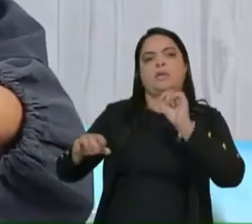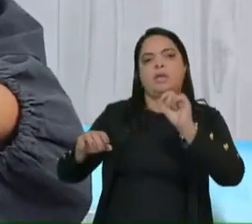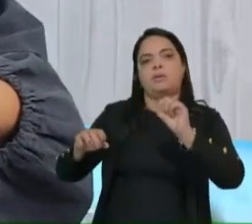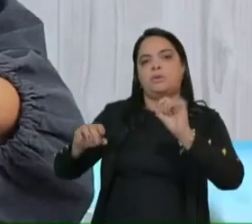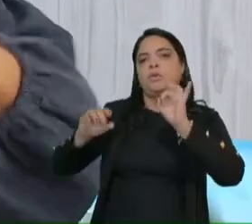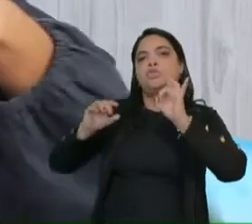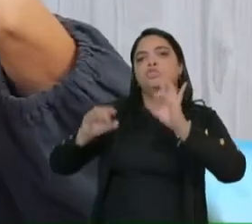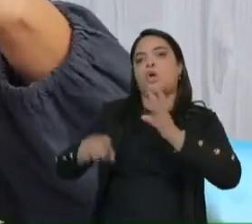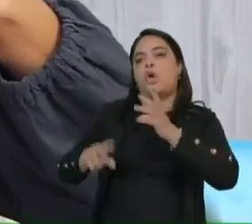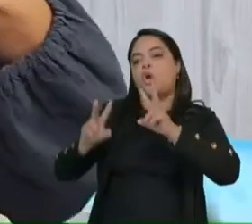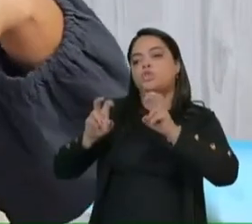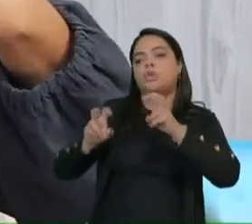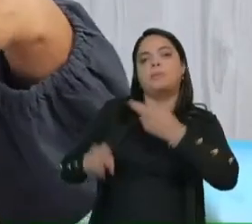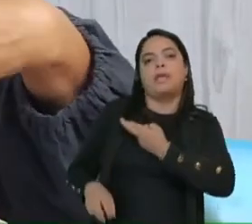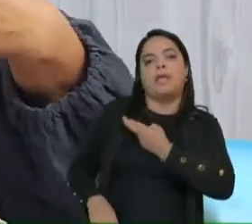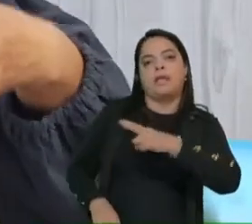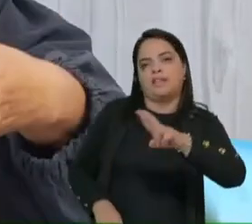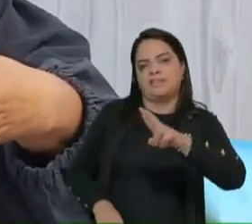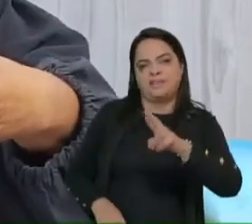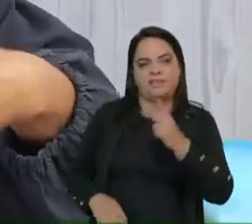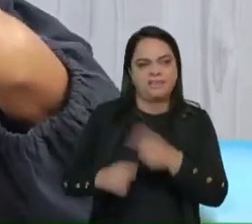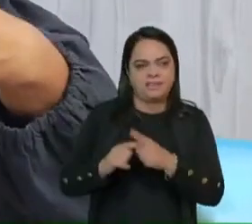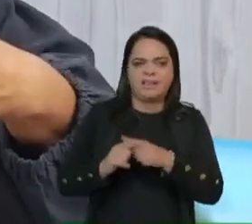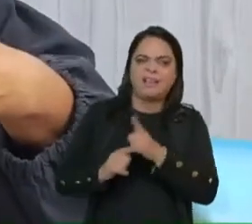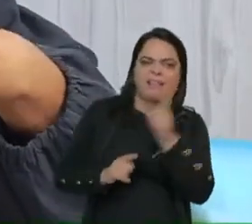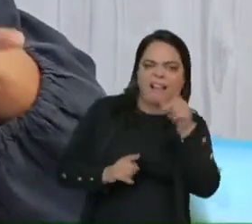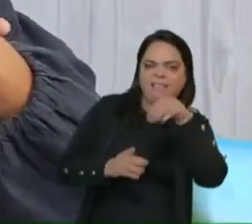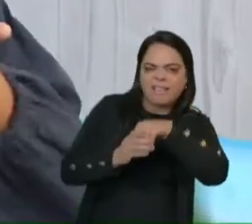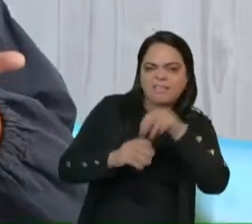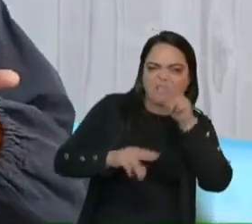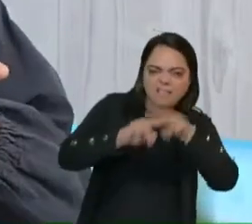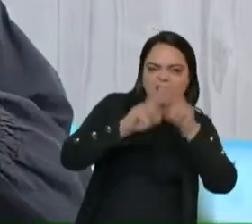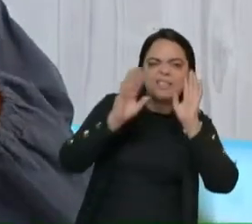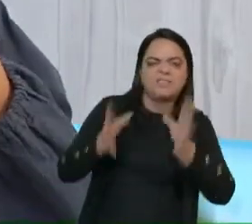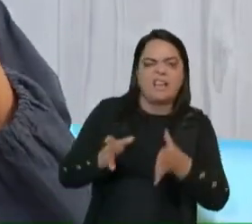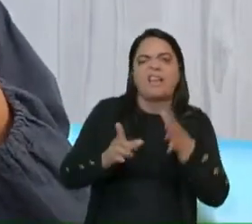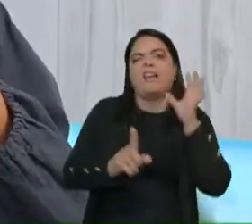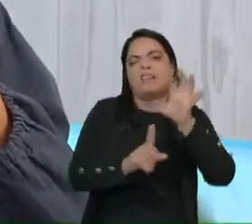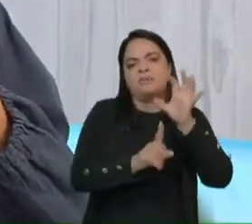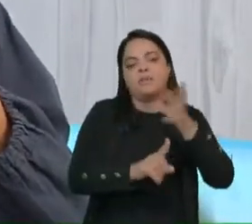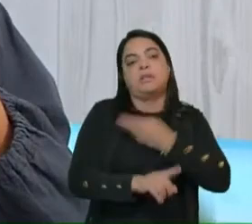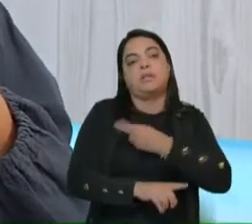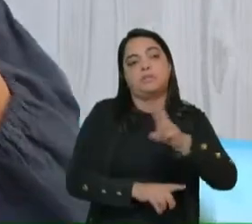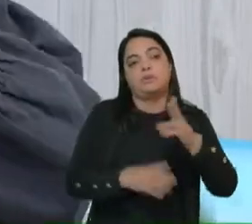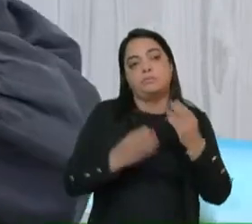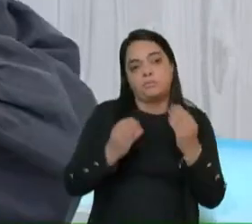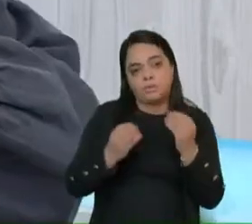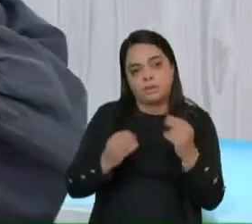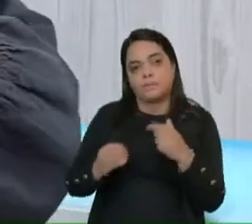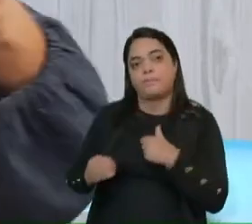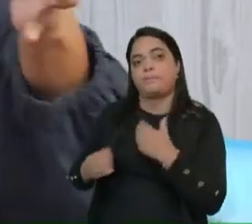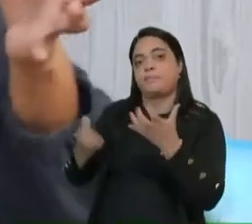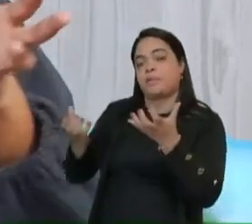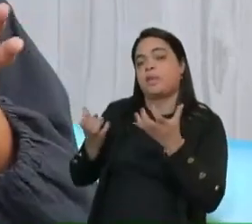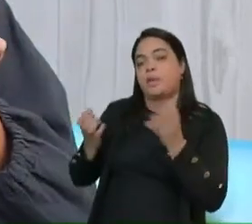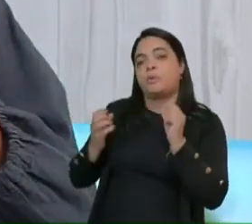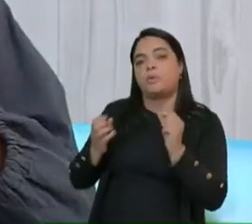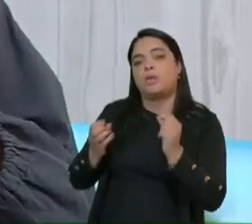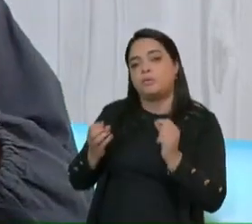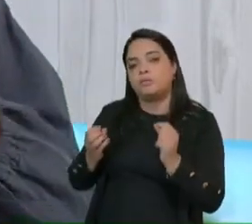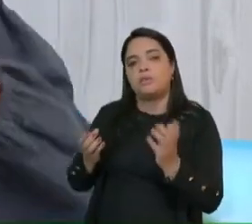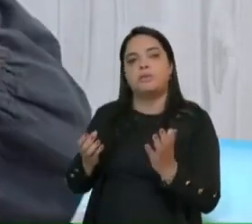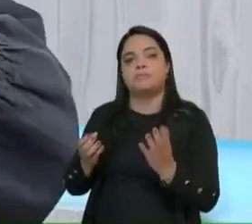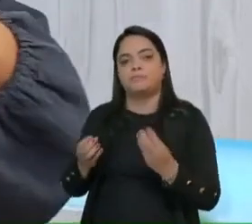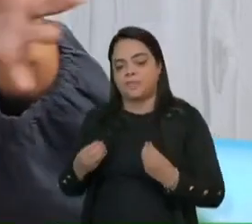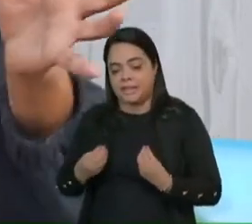religião porque eu acho que elas já são muito abordadas nesse nessa questão né e sim eh dar para todos nós